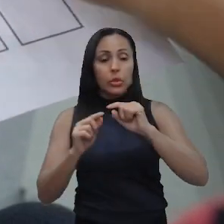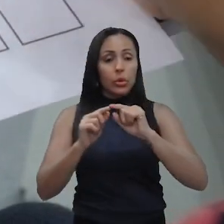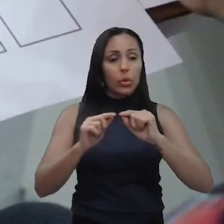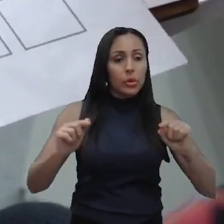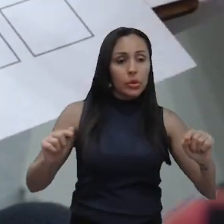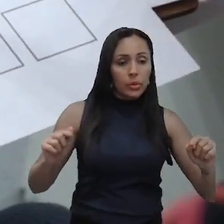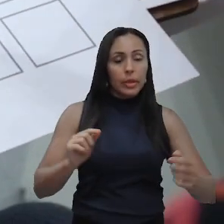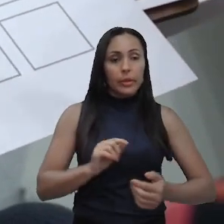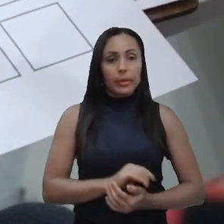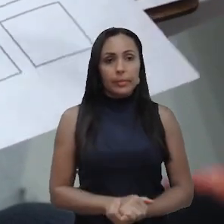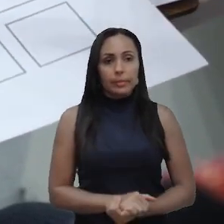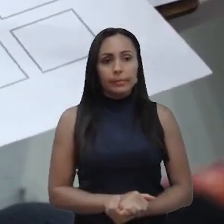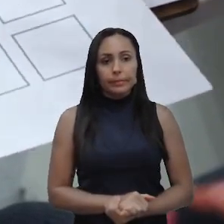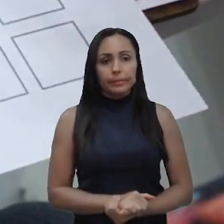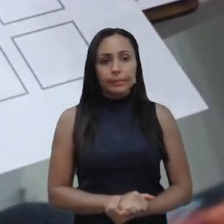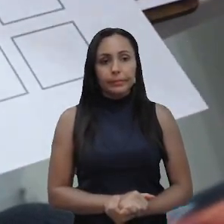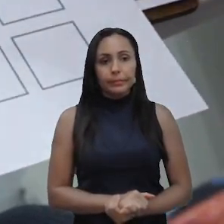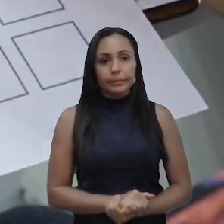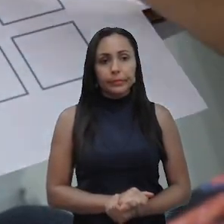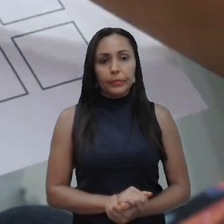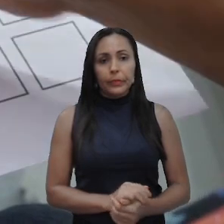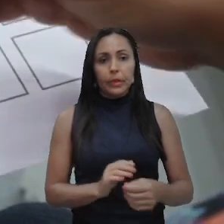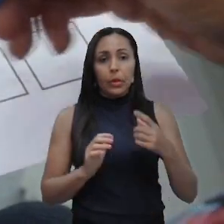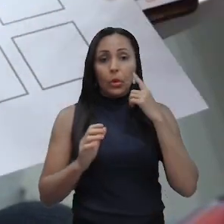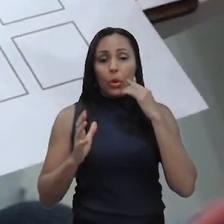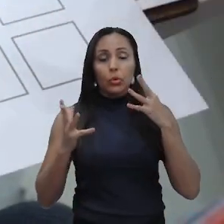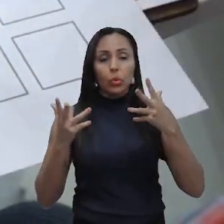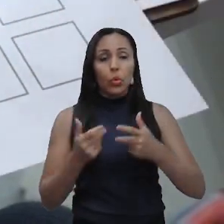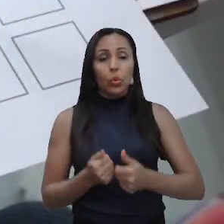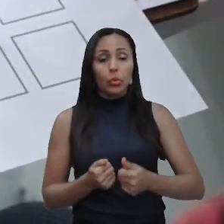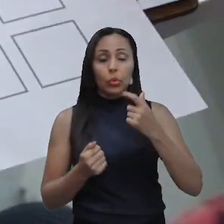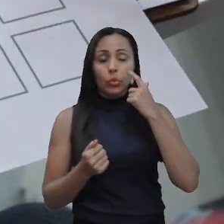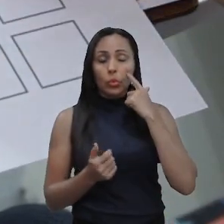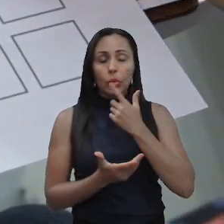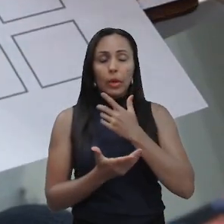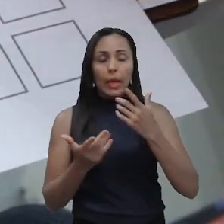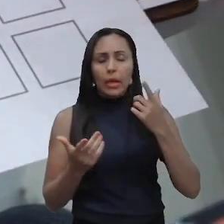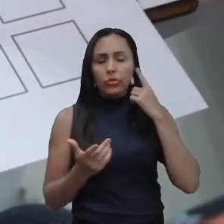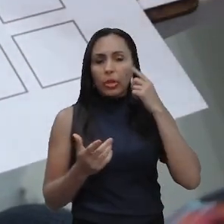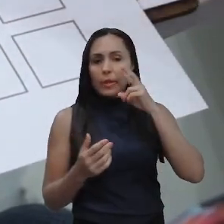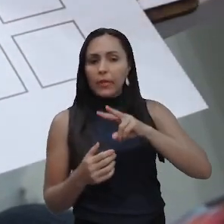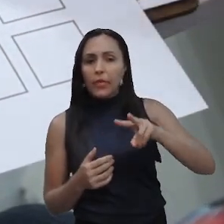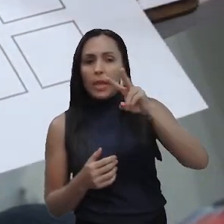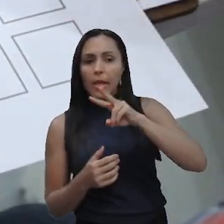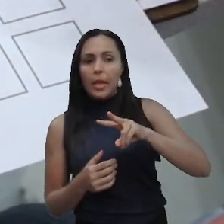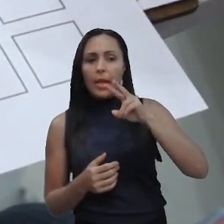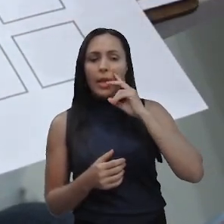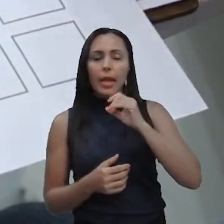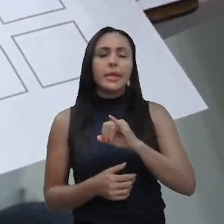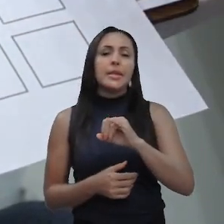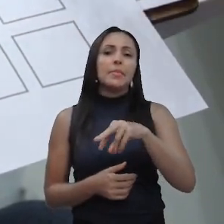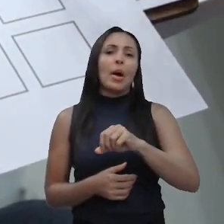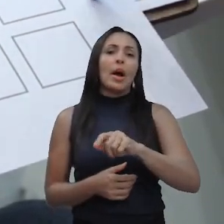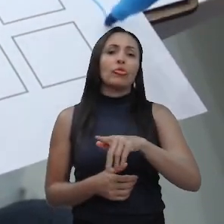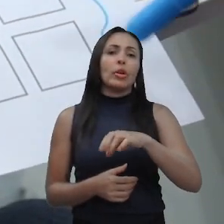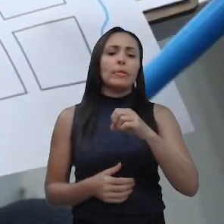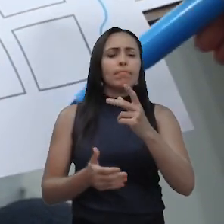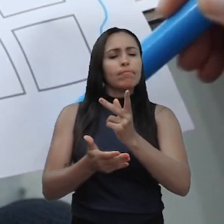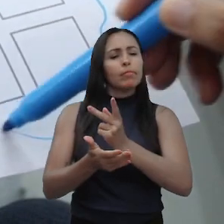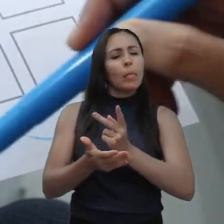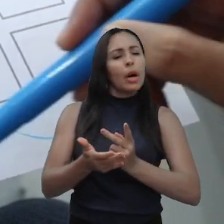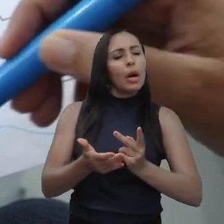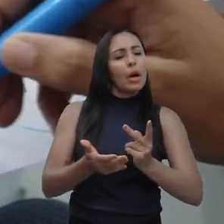horizontais. Tudo que ficar sobrando do grid é o que a gente chama de margem. Então, tudo isso aqui